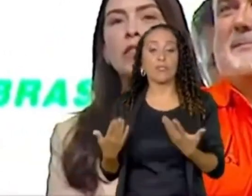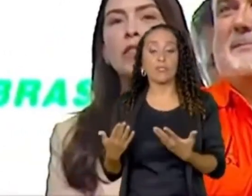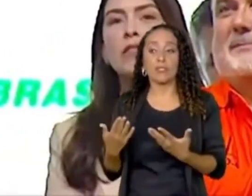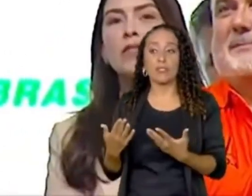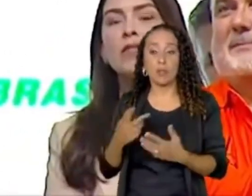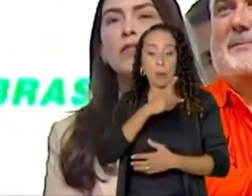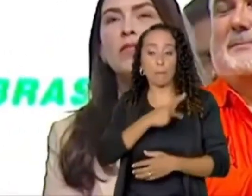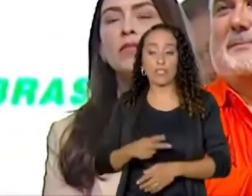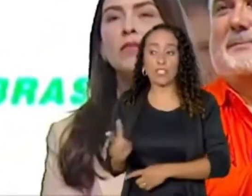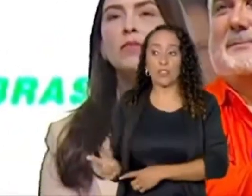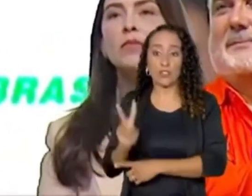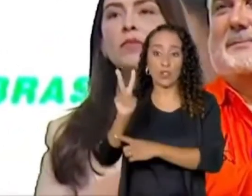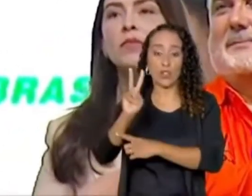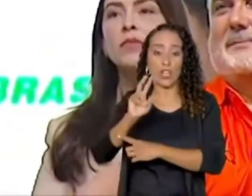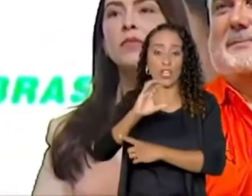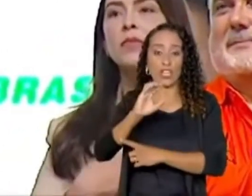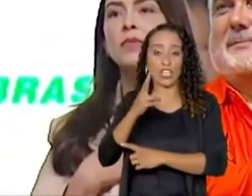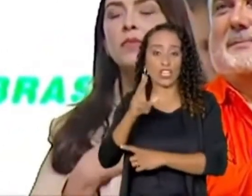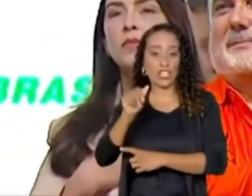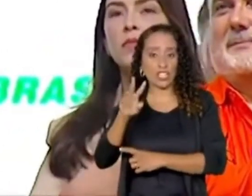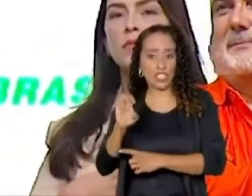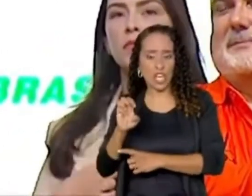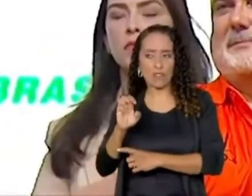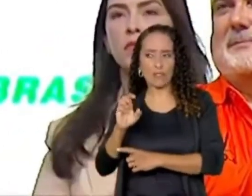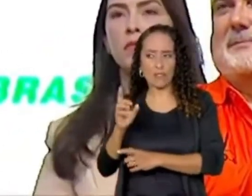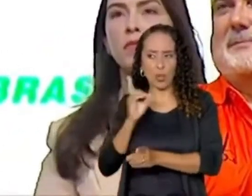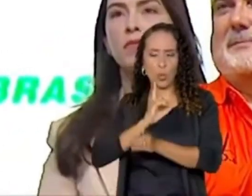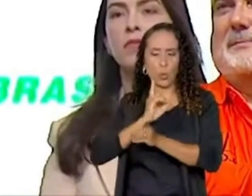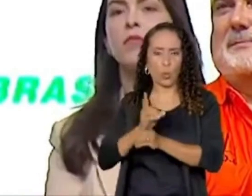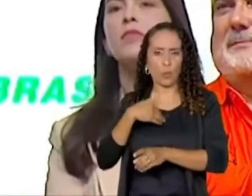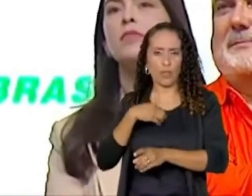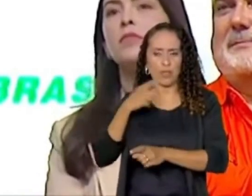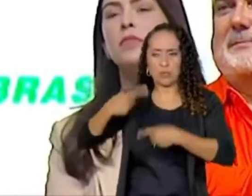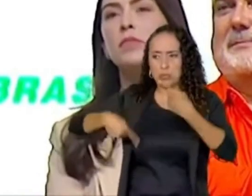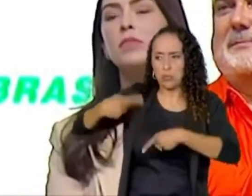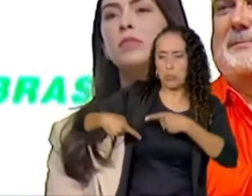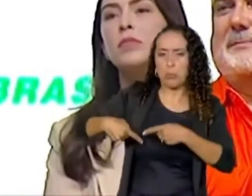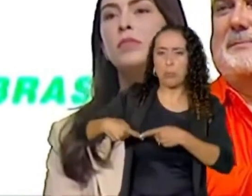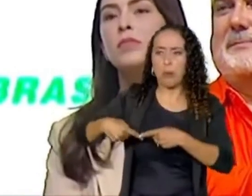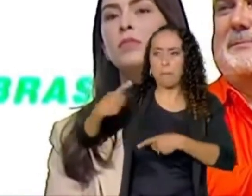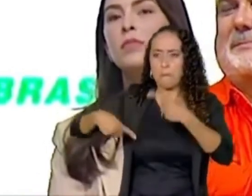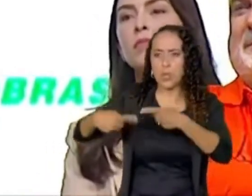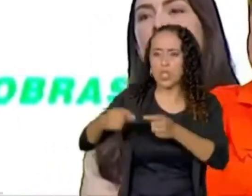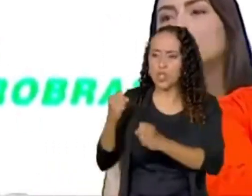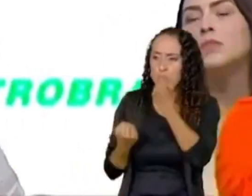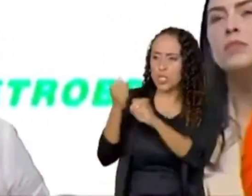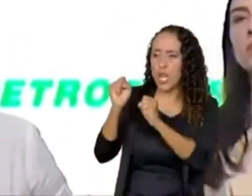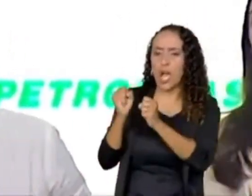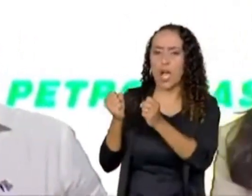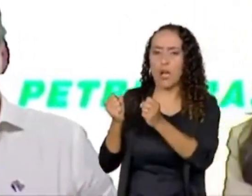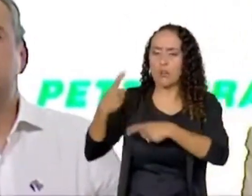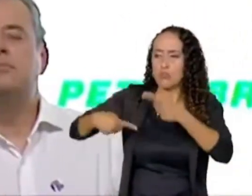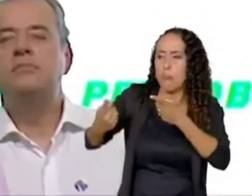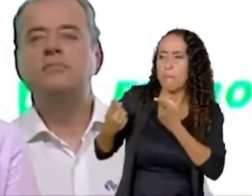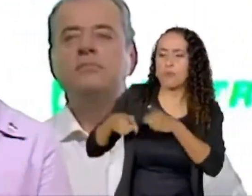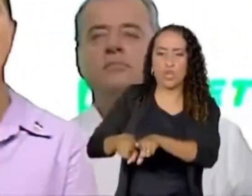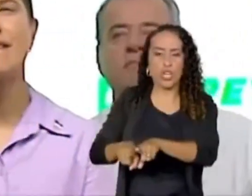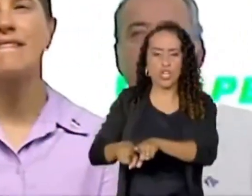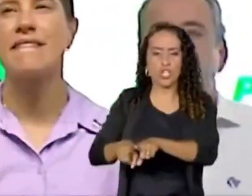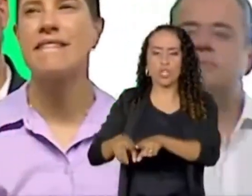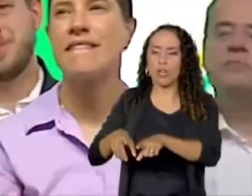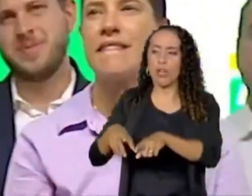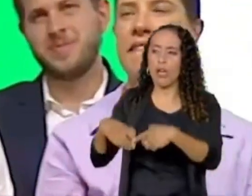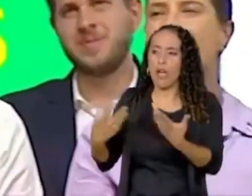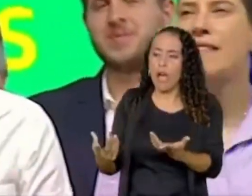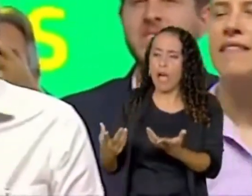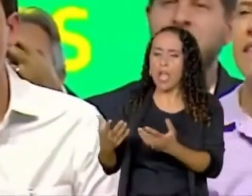para o encontro comigo para discutir política industrial em Pernambuco, parceria. E na conversa com o